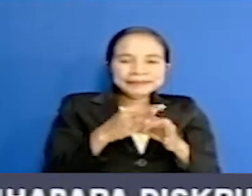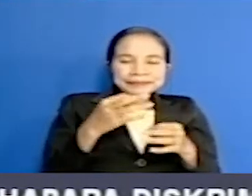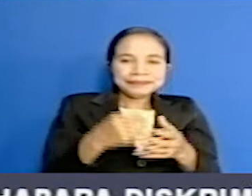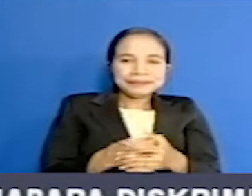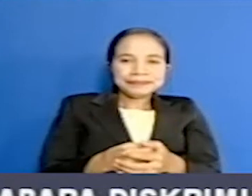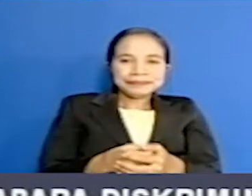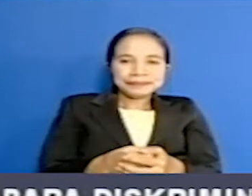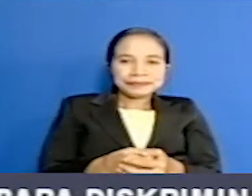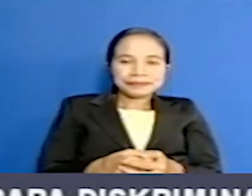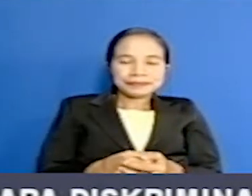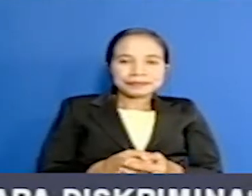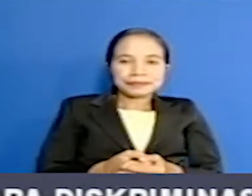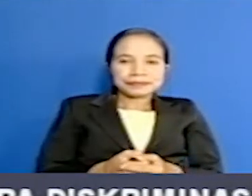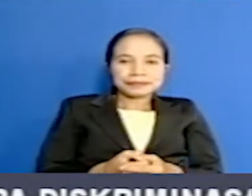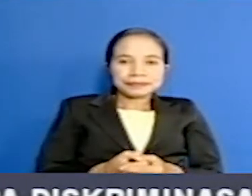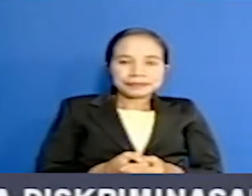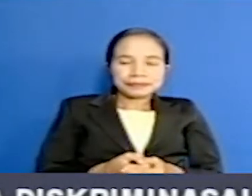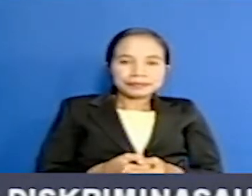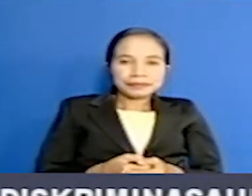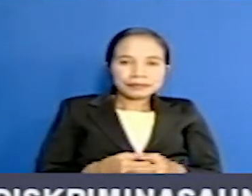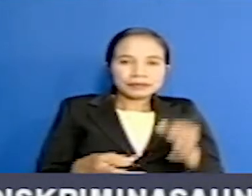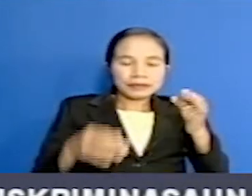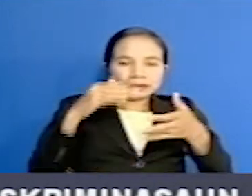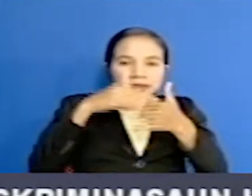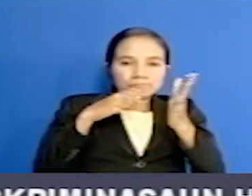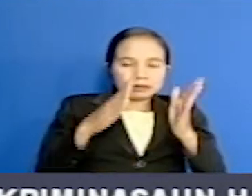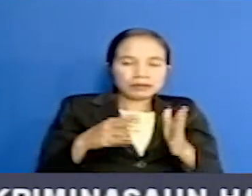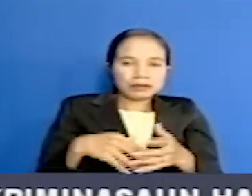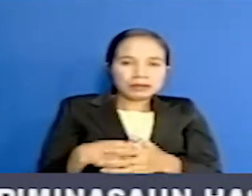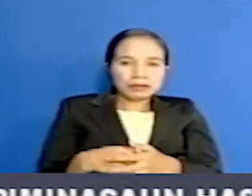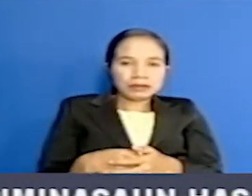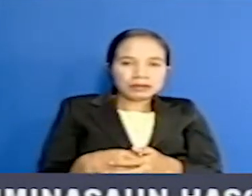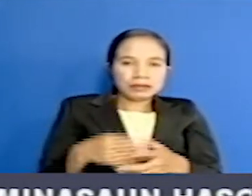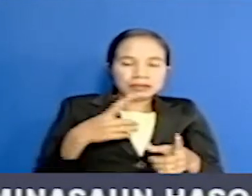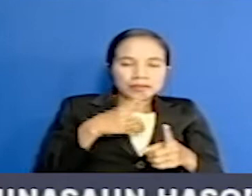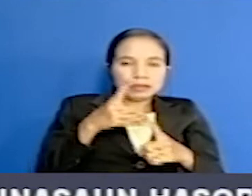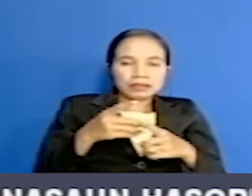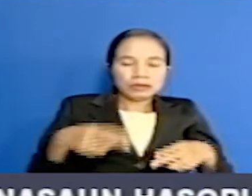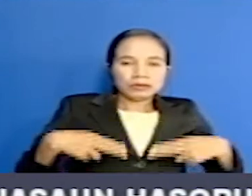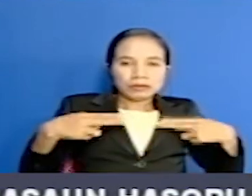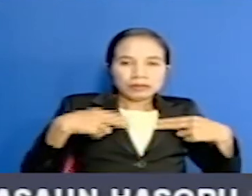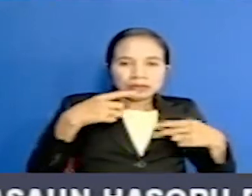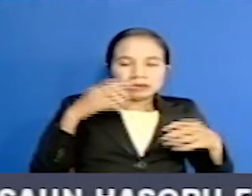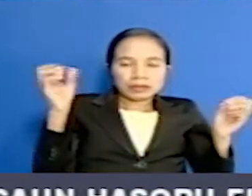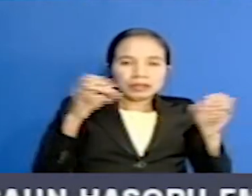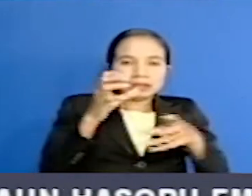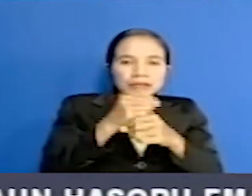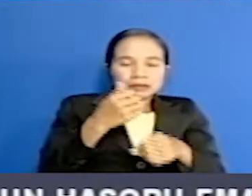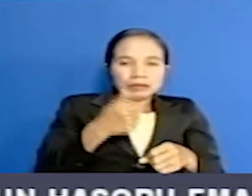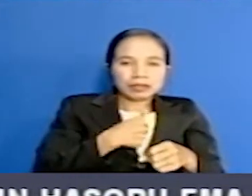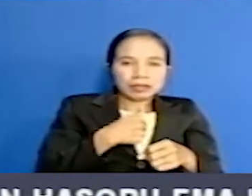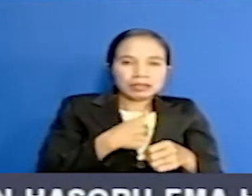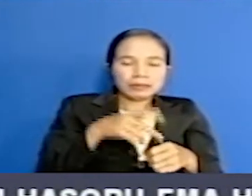am presidente Nyuma. Enquanto estudante ativista de direitos humanos Rio Araújo mostra satisfação a